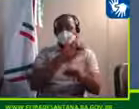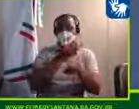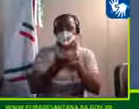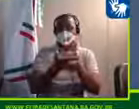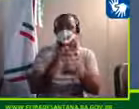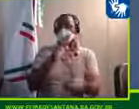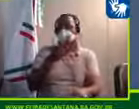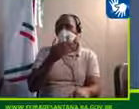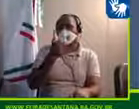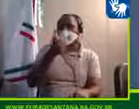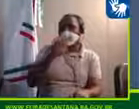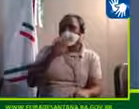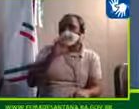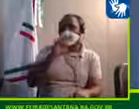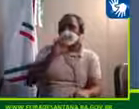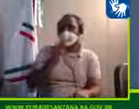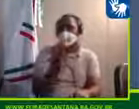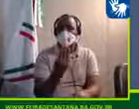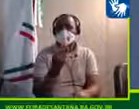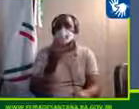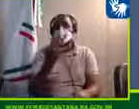próximo de